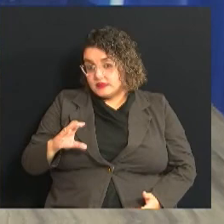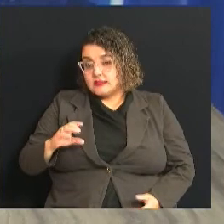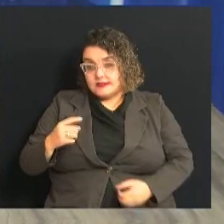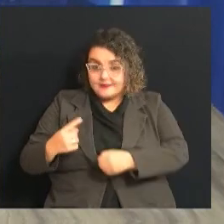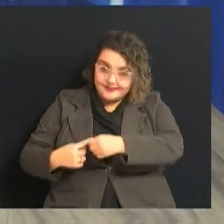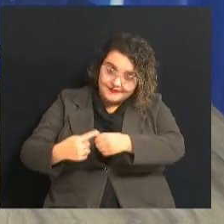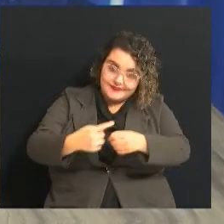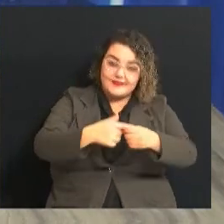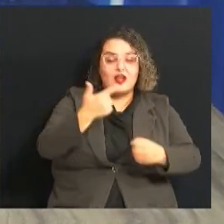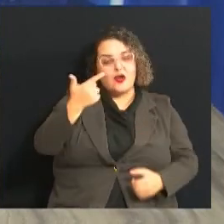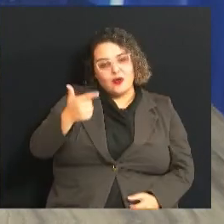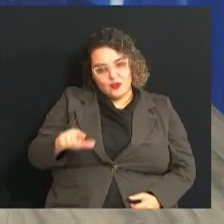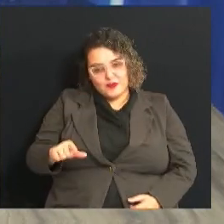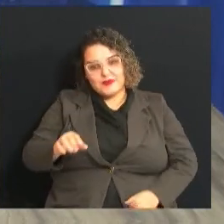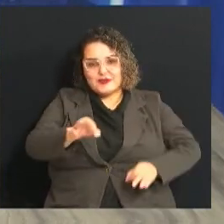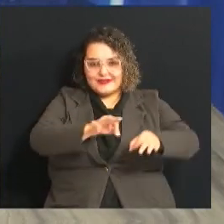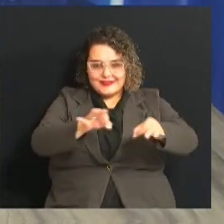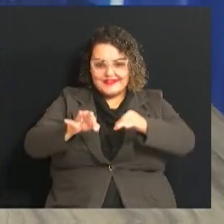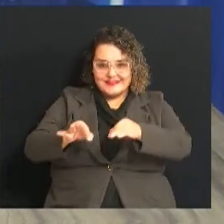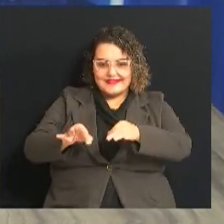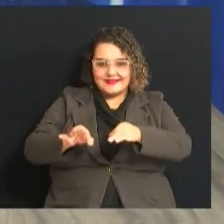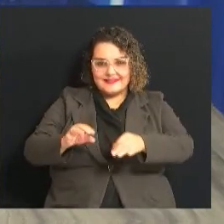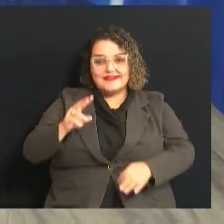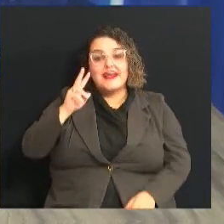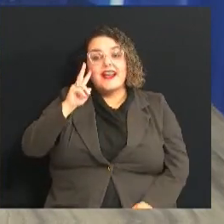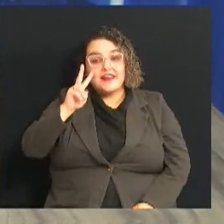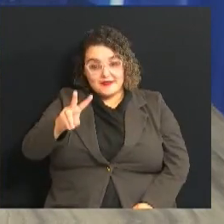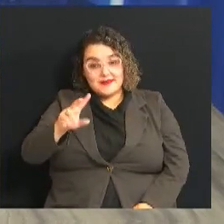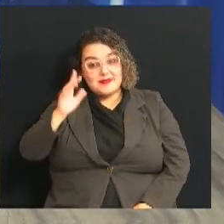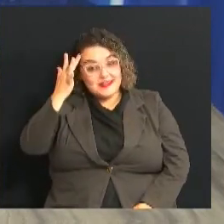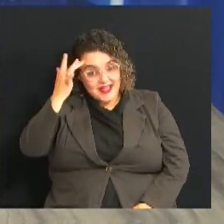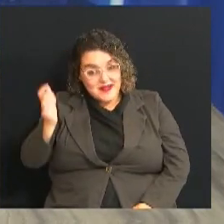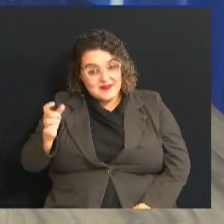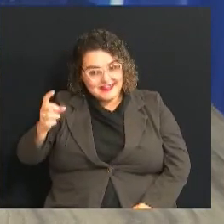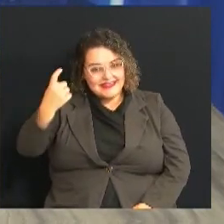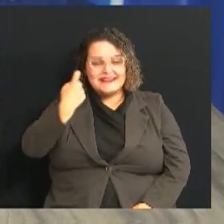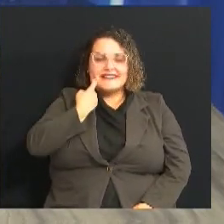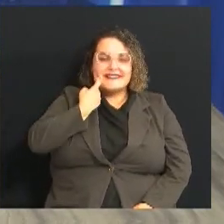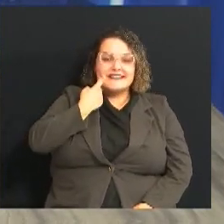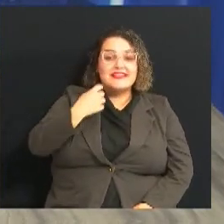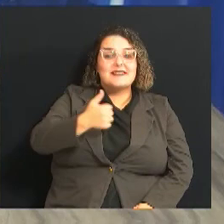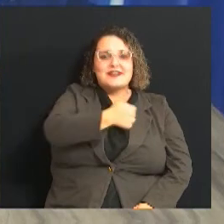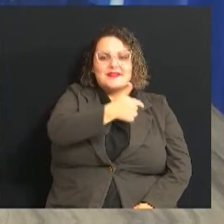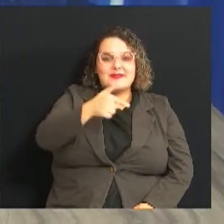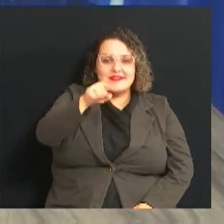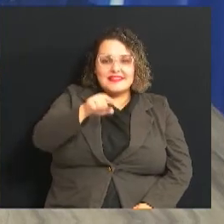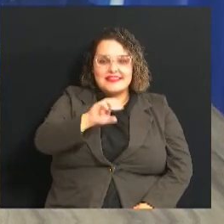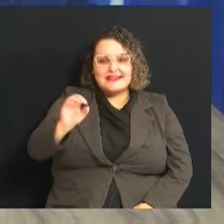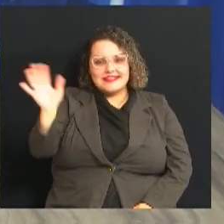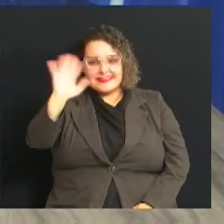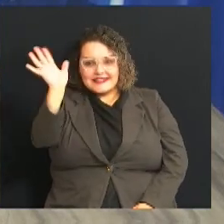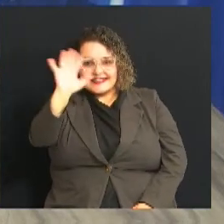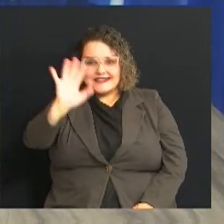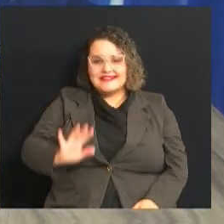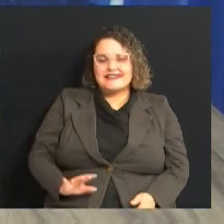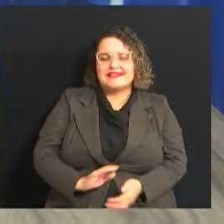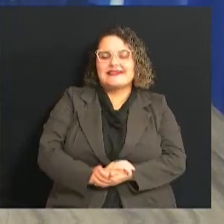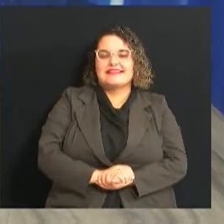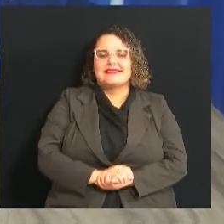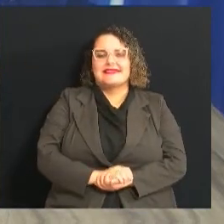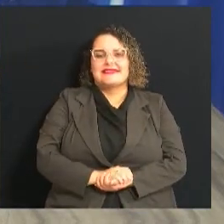Então, continue na nossa programação e nos vemos amanhã, na sexta-feira, ao meio-dia. Até lá. Tchau, tchau.